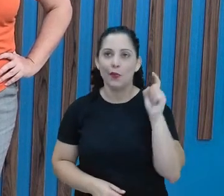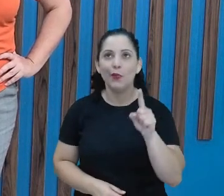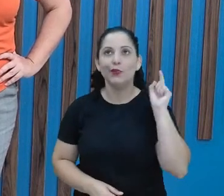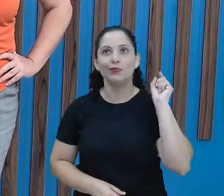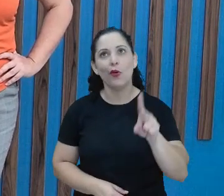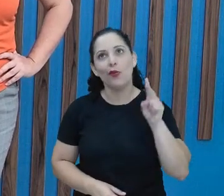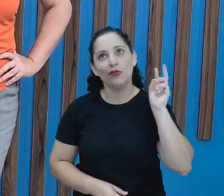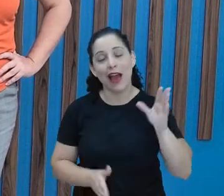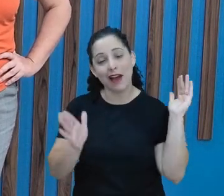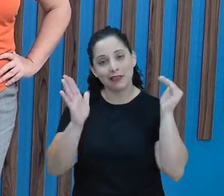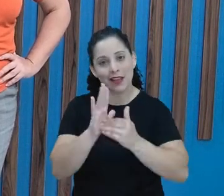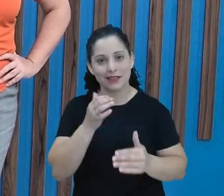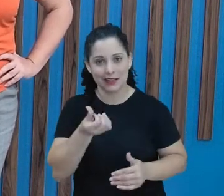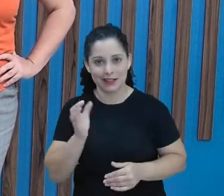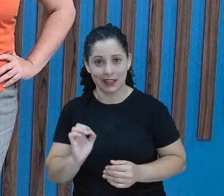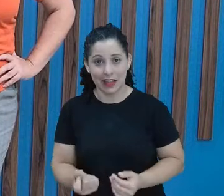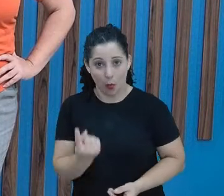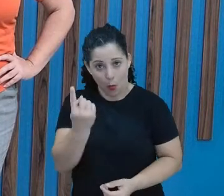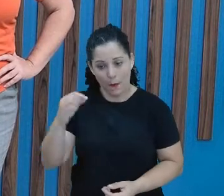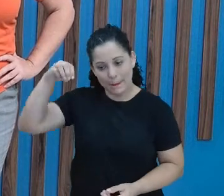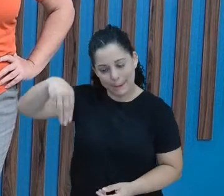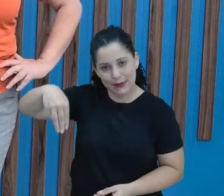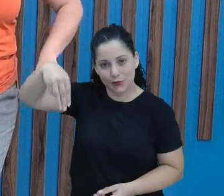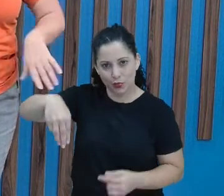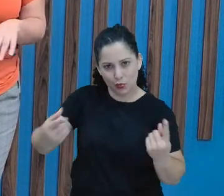até 60 é 1 minuto.